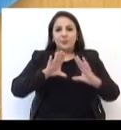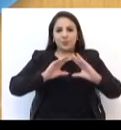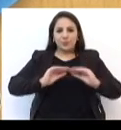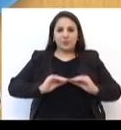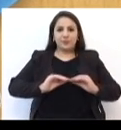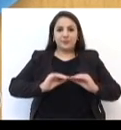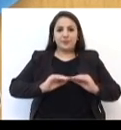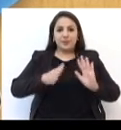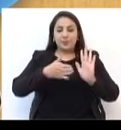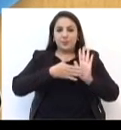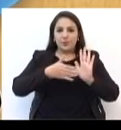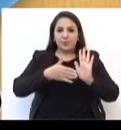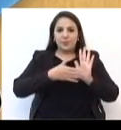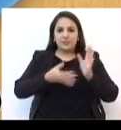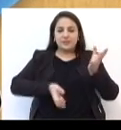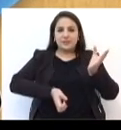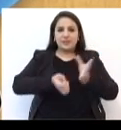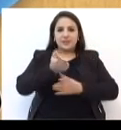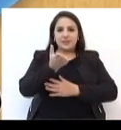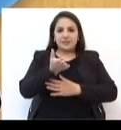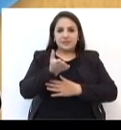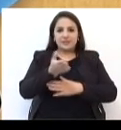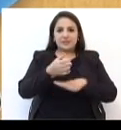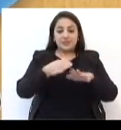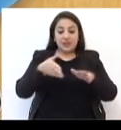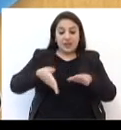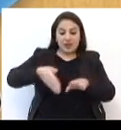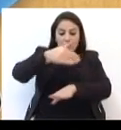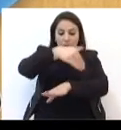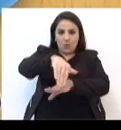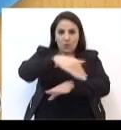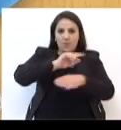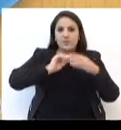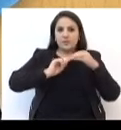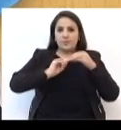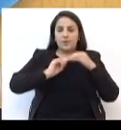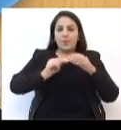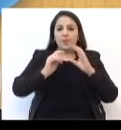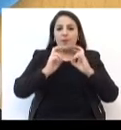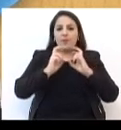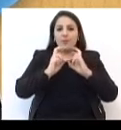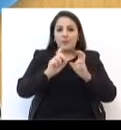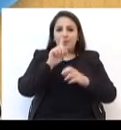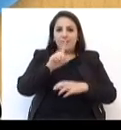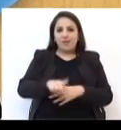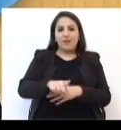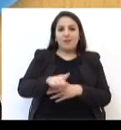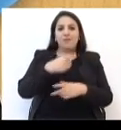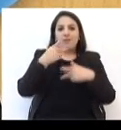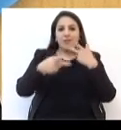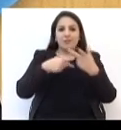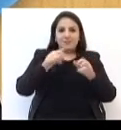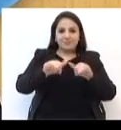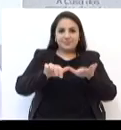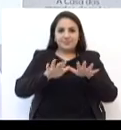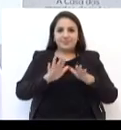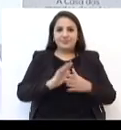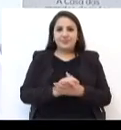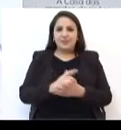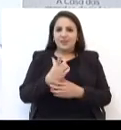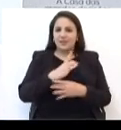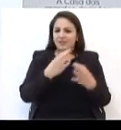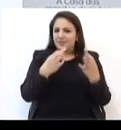Boa noite. Proposta de criação de pista preferencial para ônibus é destaque em Grande Expediente.